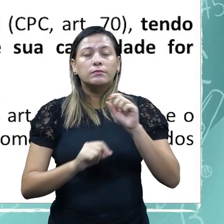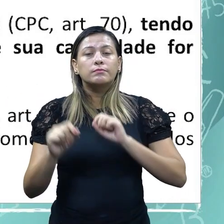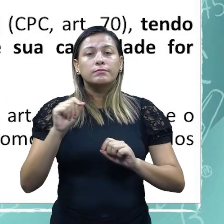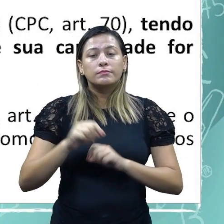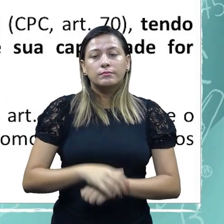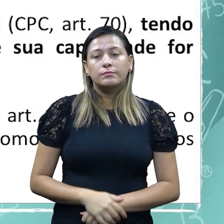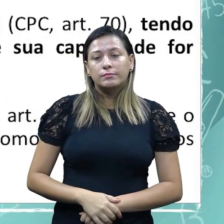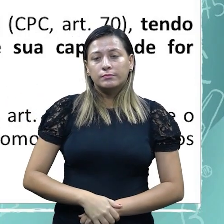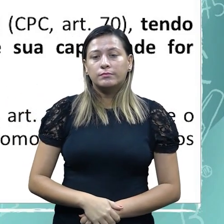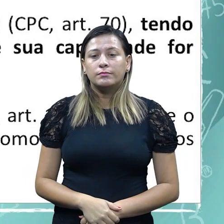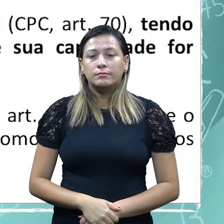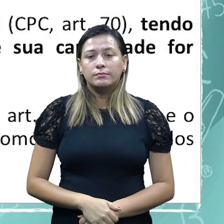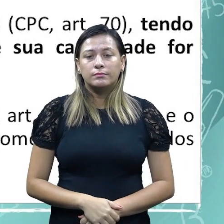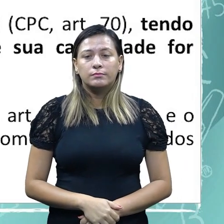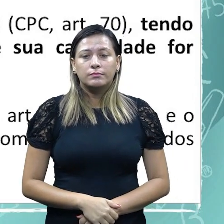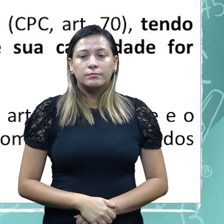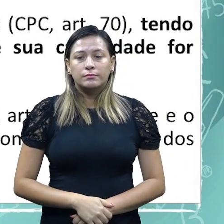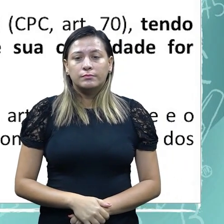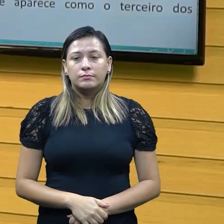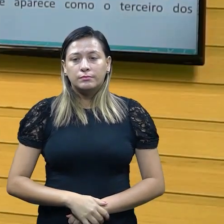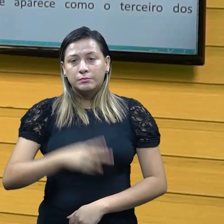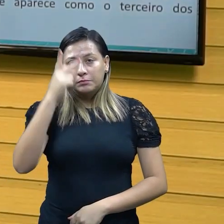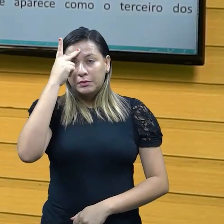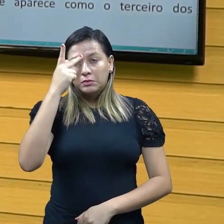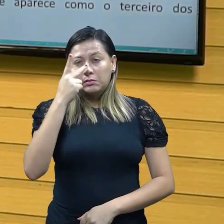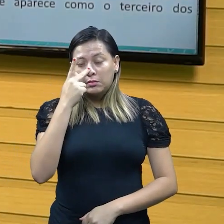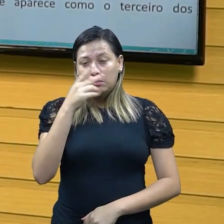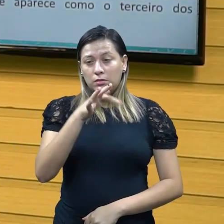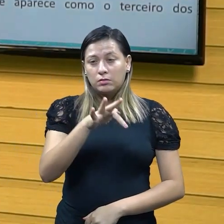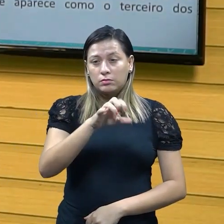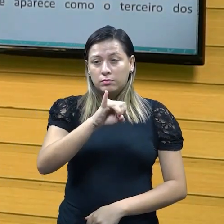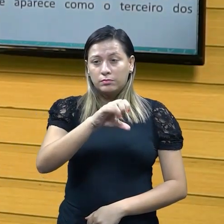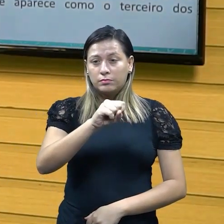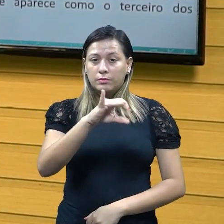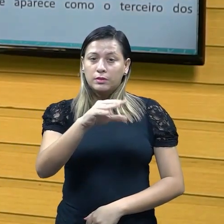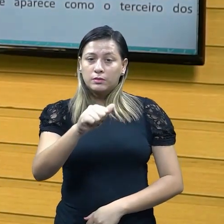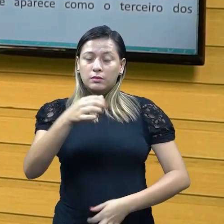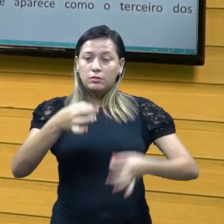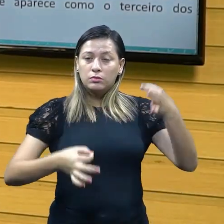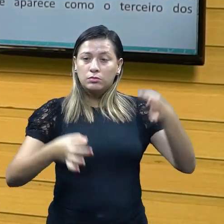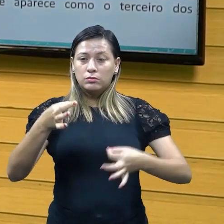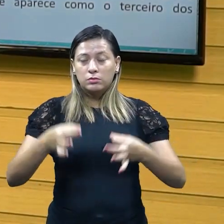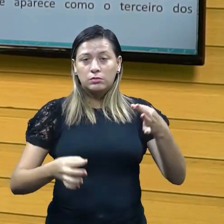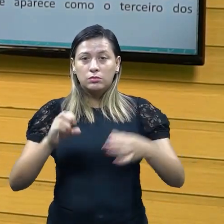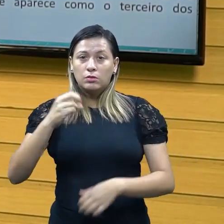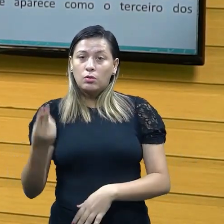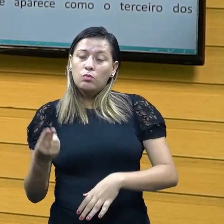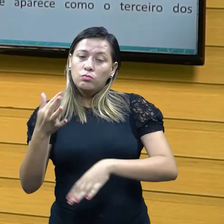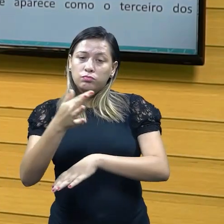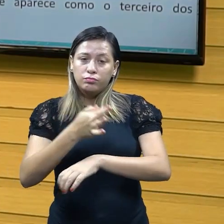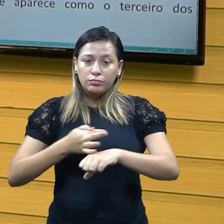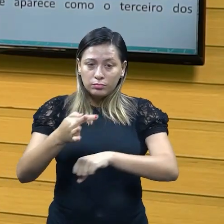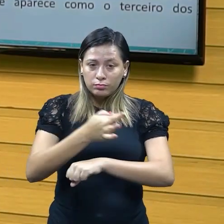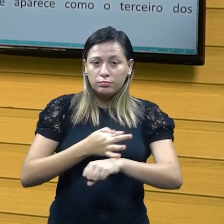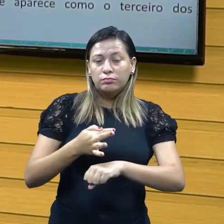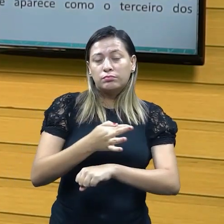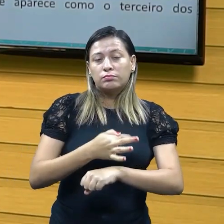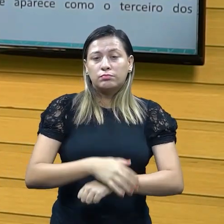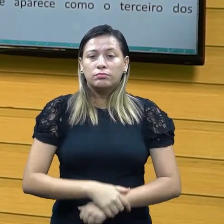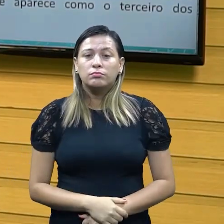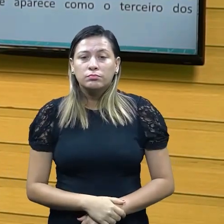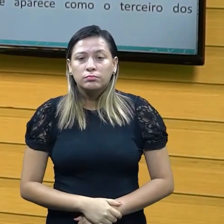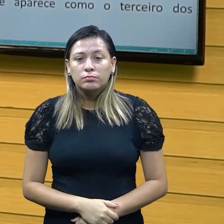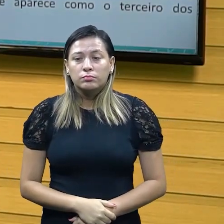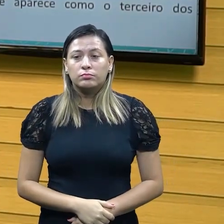que essa pessoa ela tenha personalidade física, personalidade jurídica ou, no caso, formal. Desculpem que lá eu botei morada